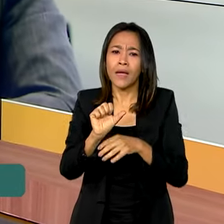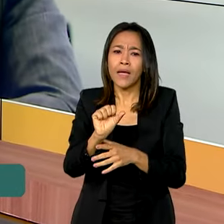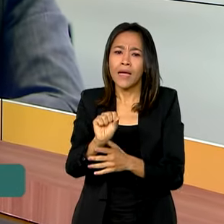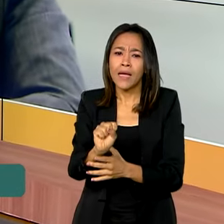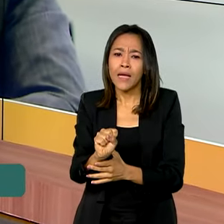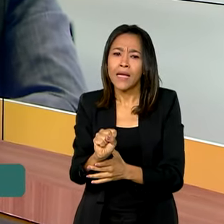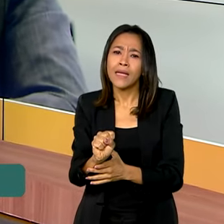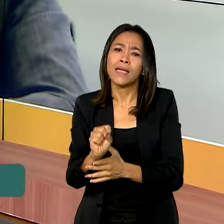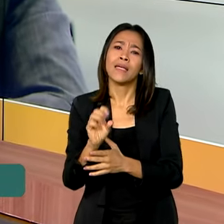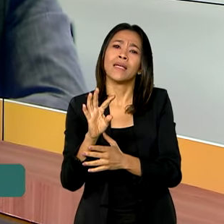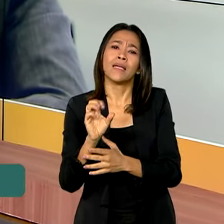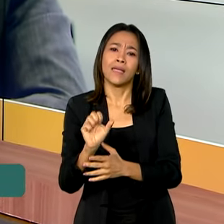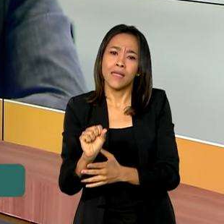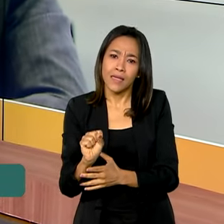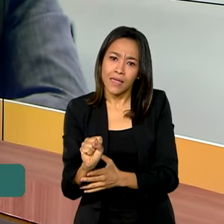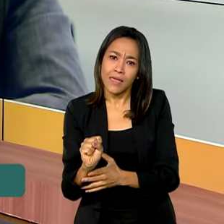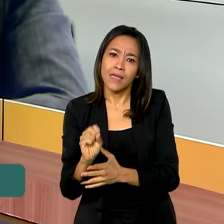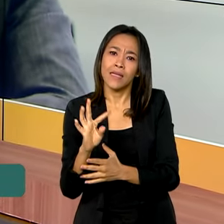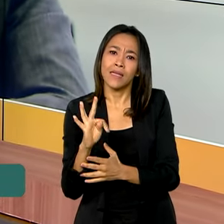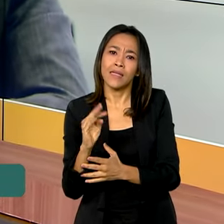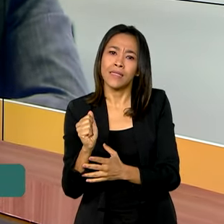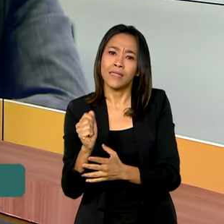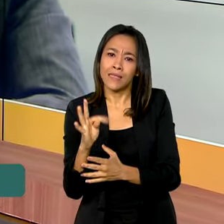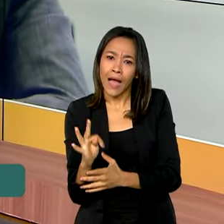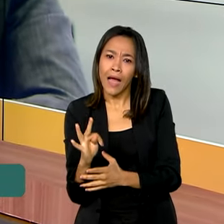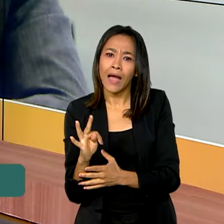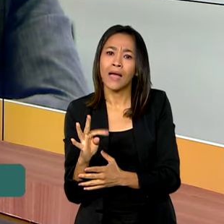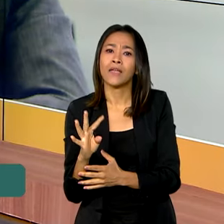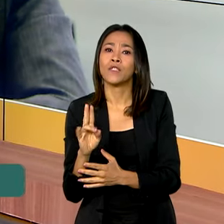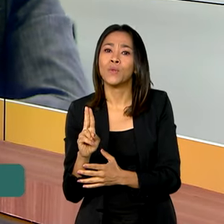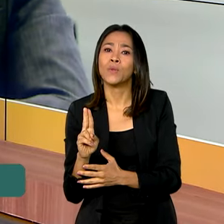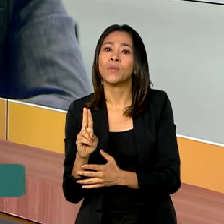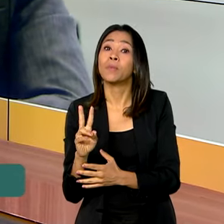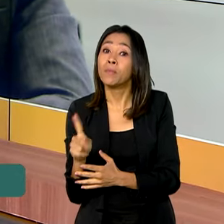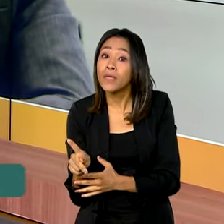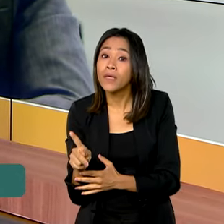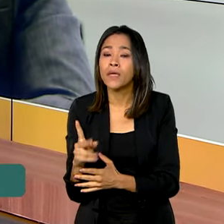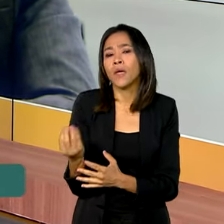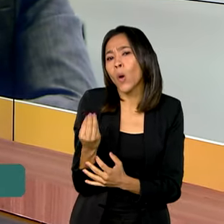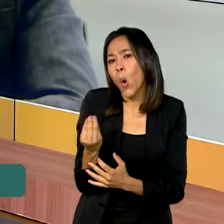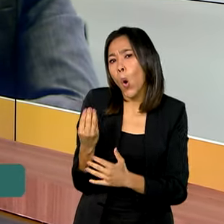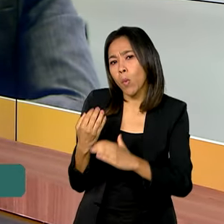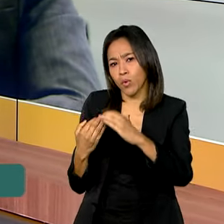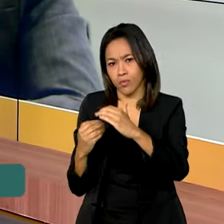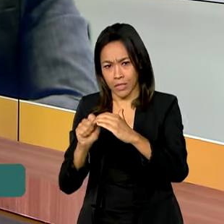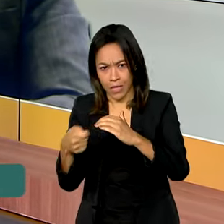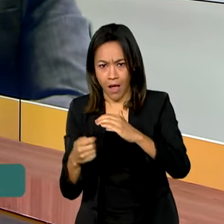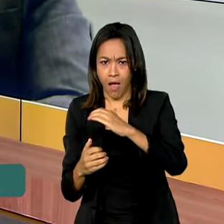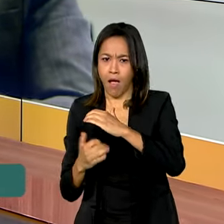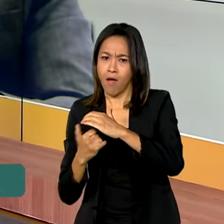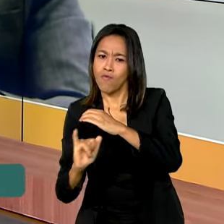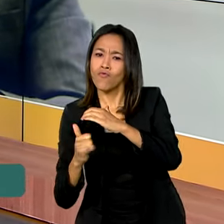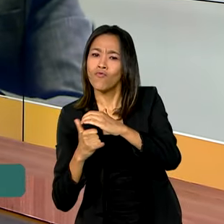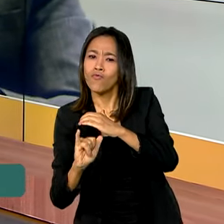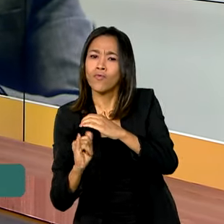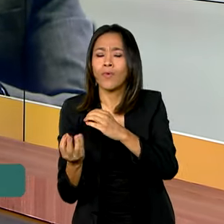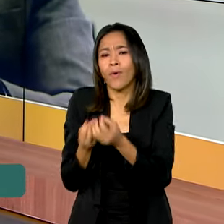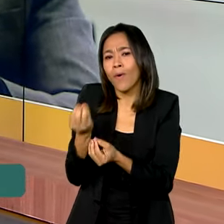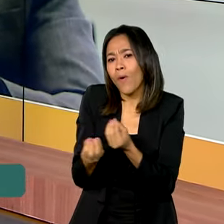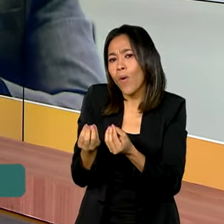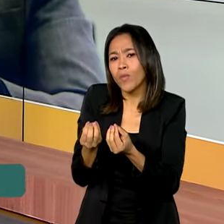como que ela funciona porque qual a importância dessas startups pro desenv movimento tecnológico do